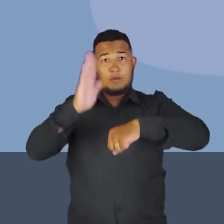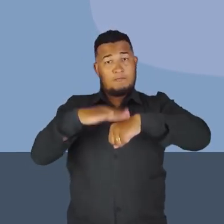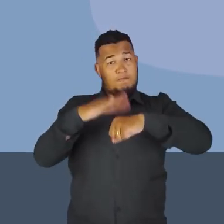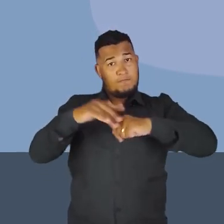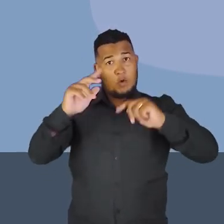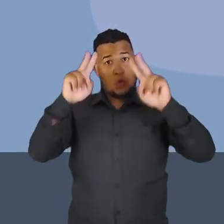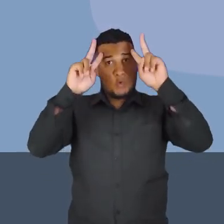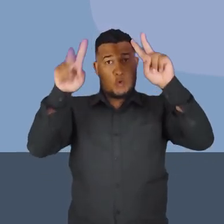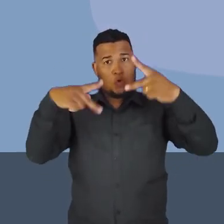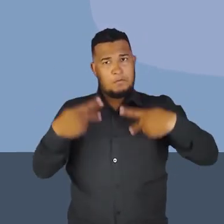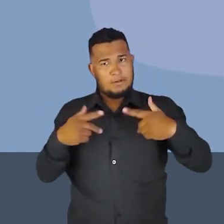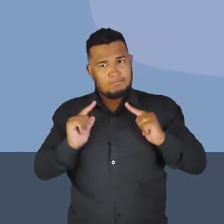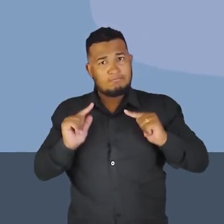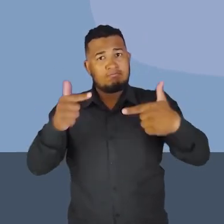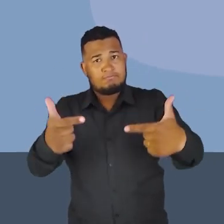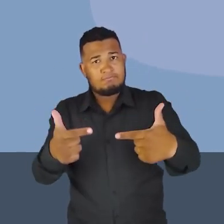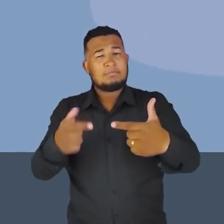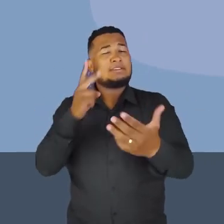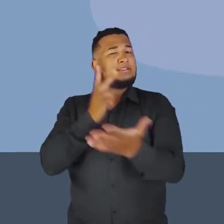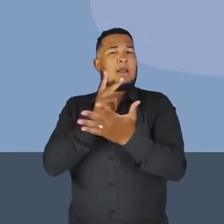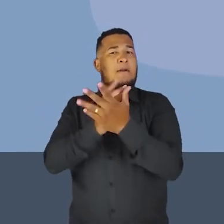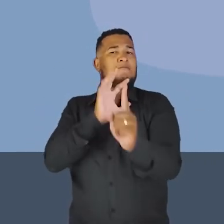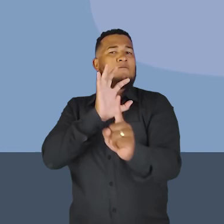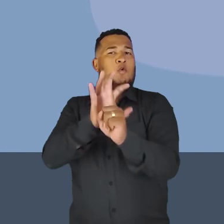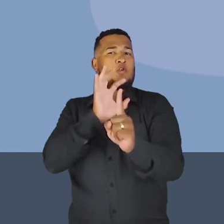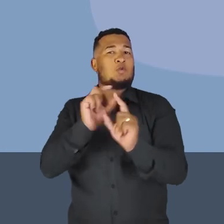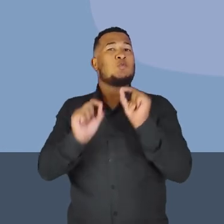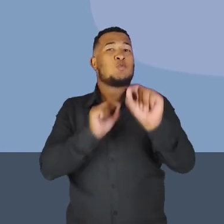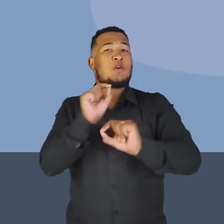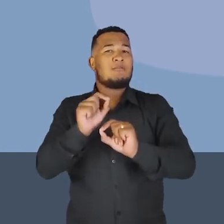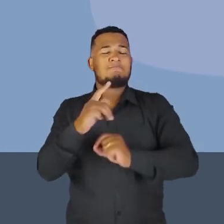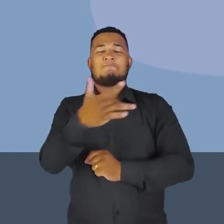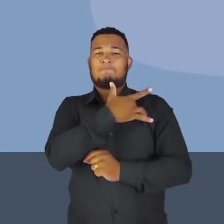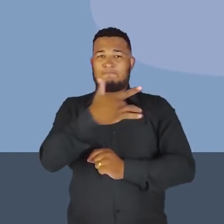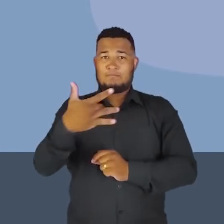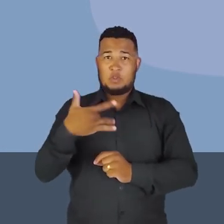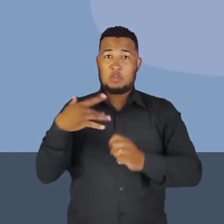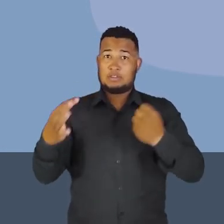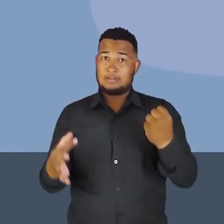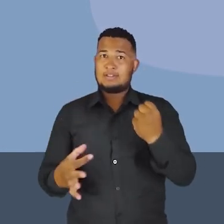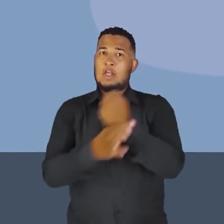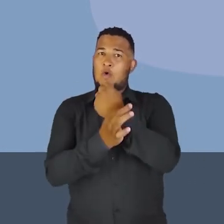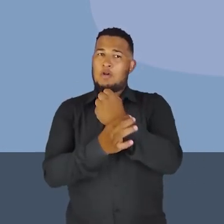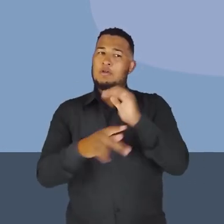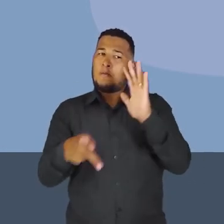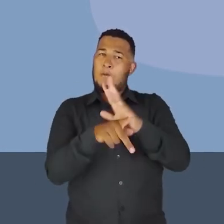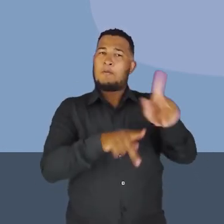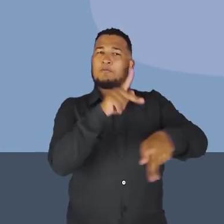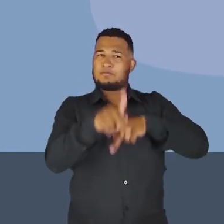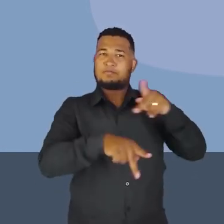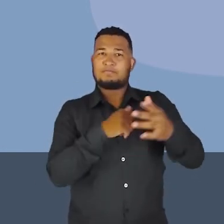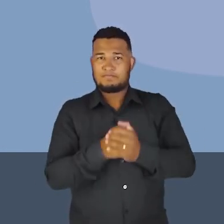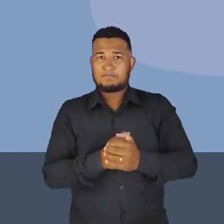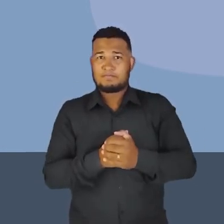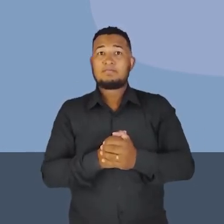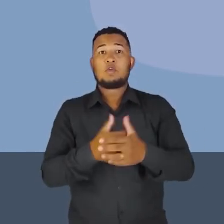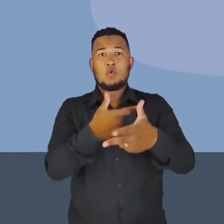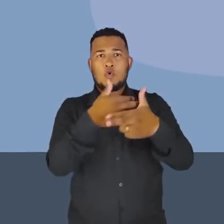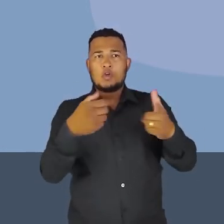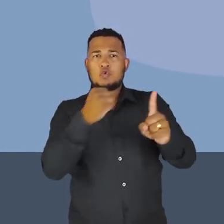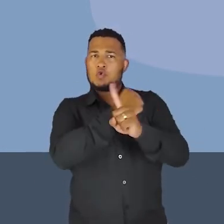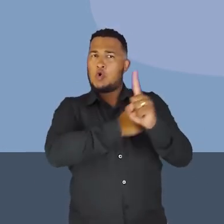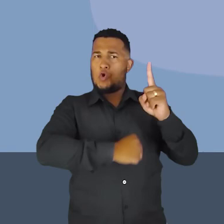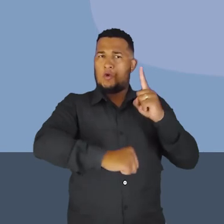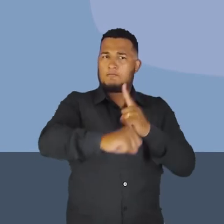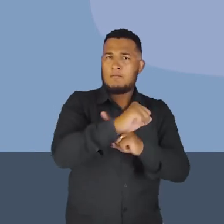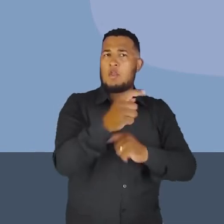que direta ou indiretamente afetam a saúde e segurança e o bem-estar da população. As atividades sociais,